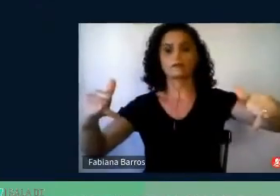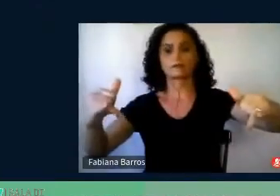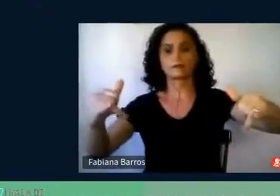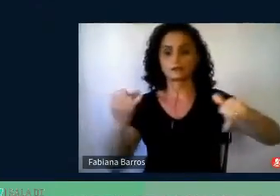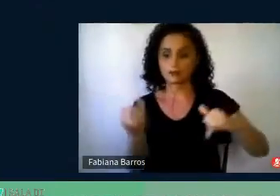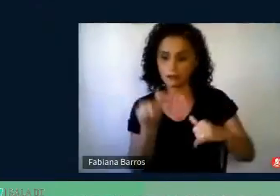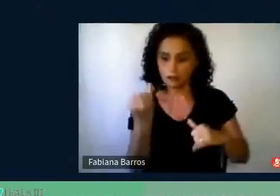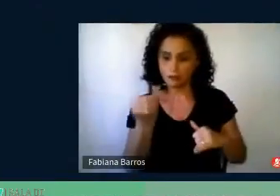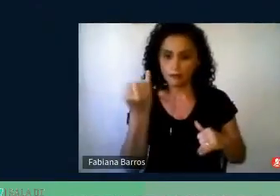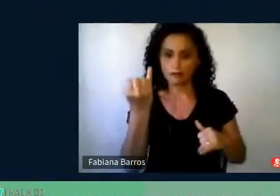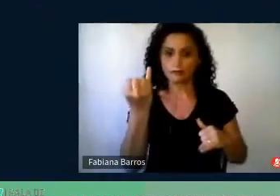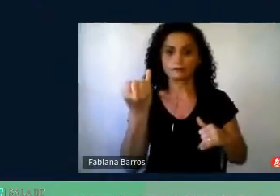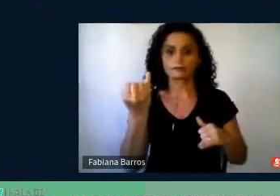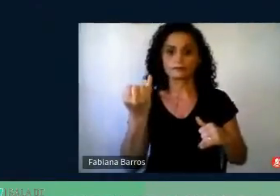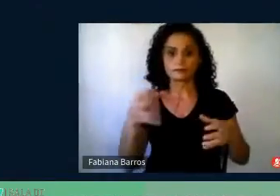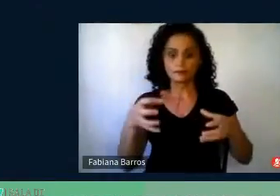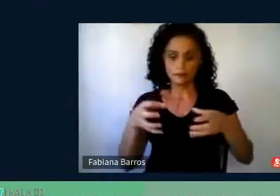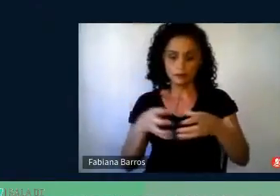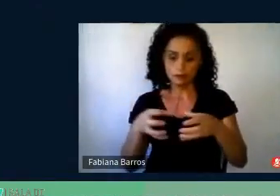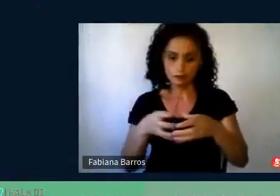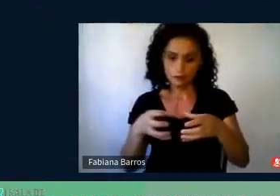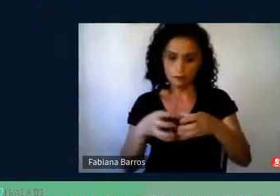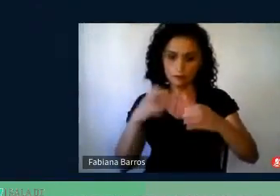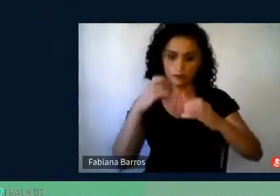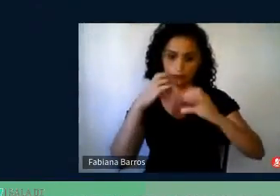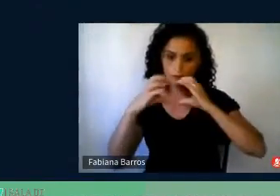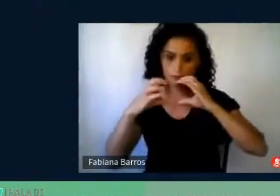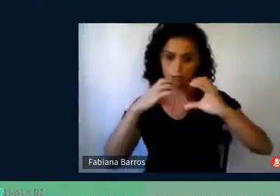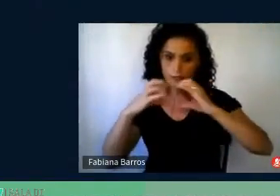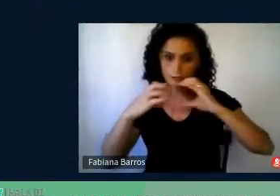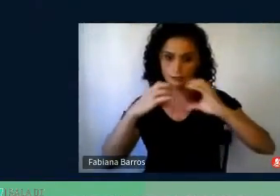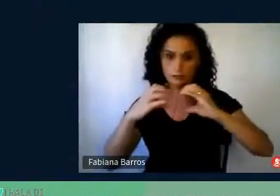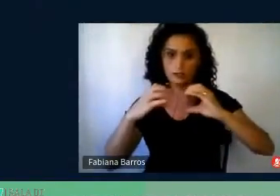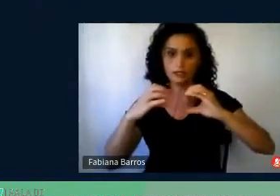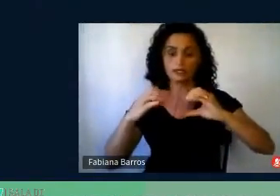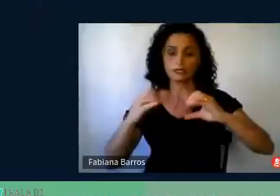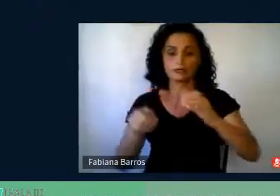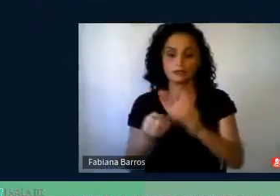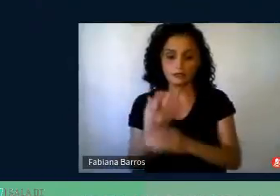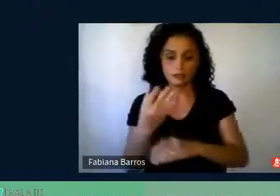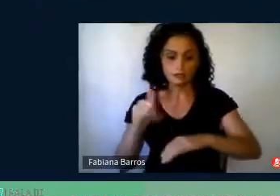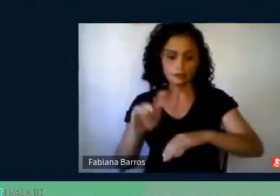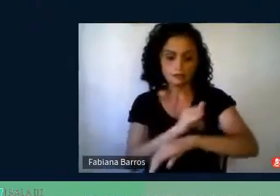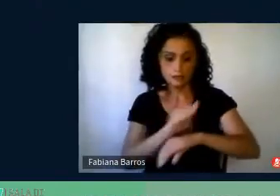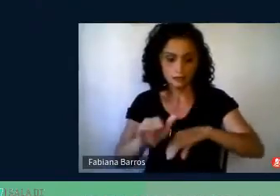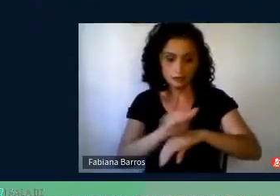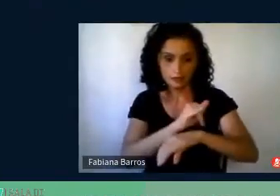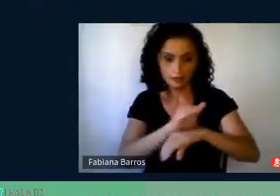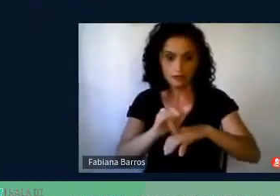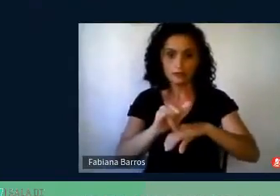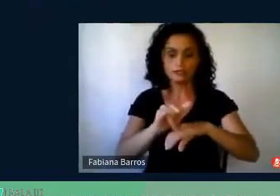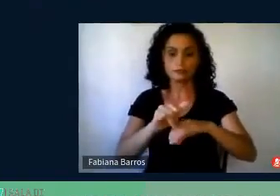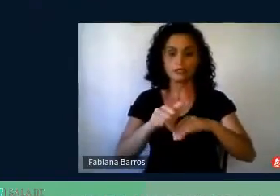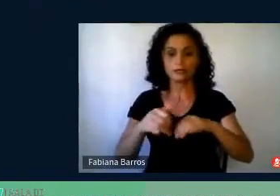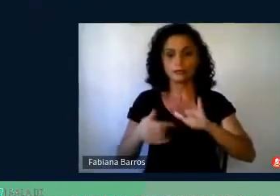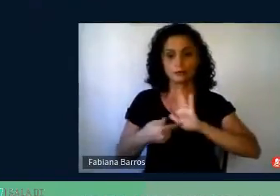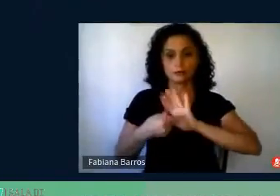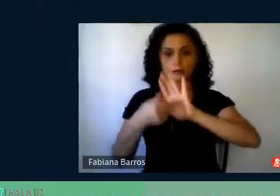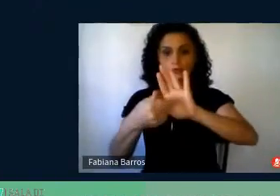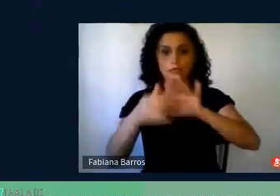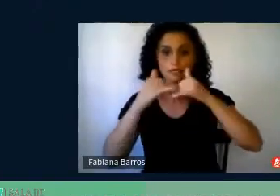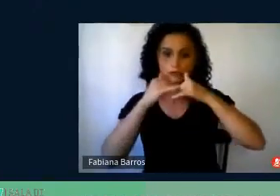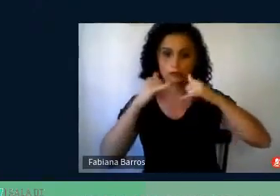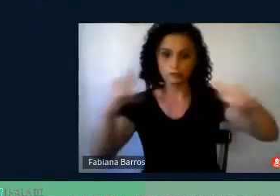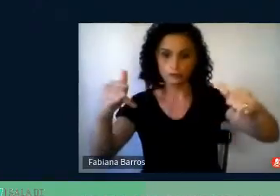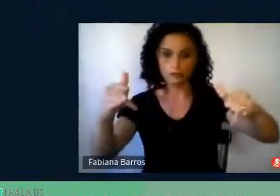de comunicação da UNB esteja mapeando os espaços onde a UNB está inserida e, ao mesmo tempo, garantindo uma coordenação dessa mensagem. A